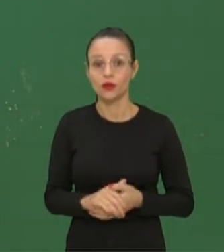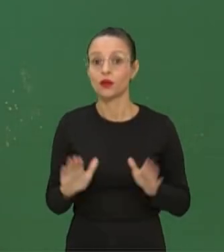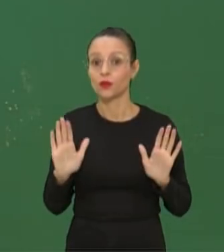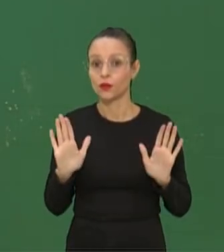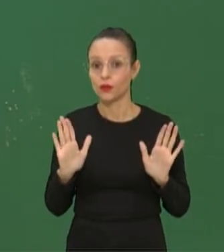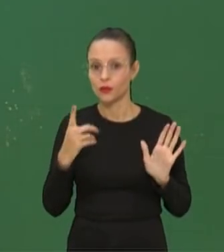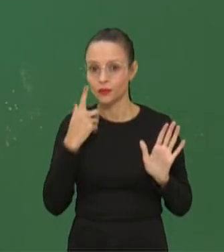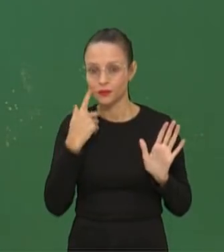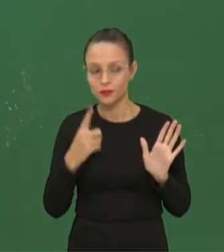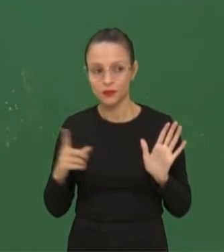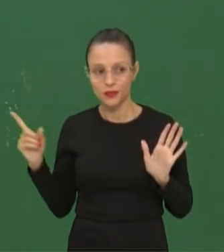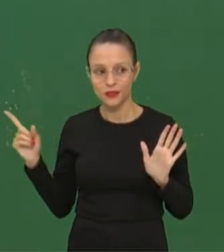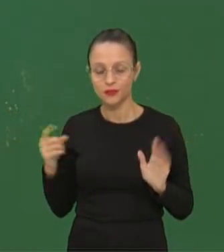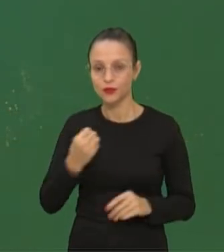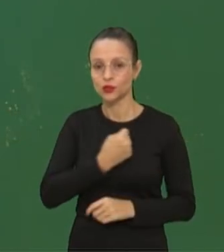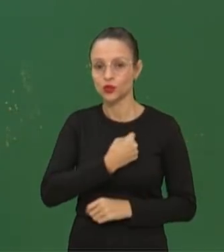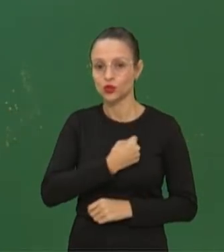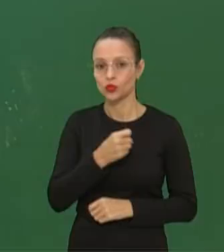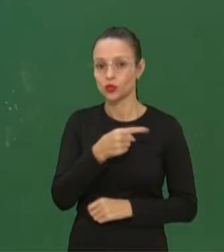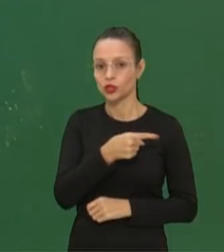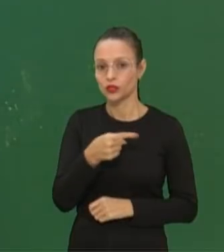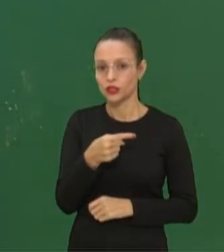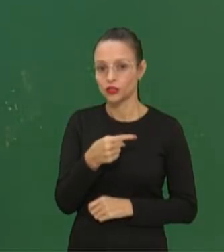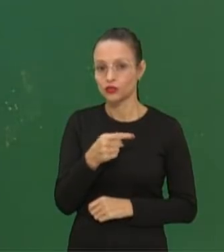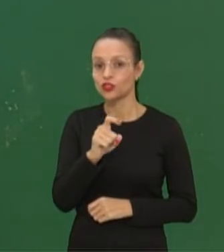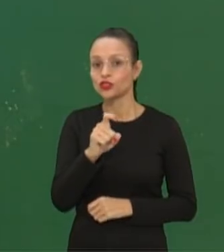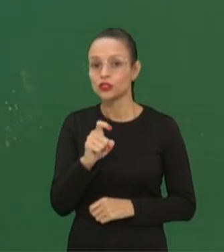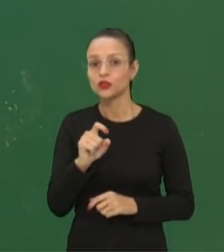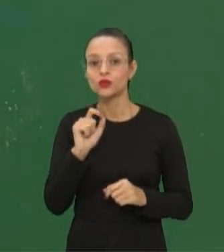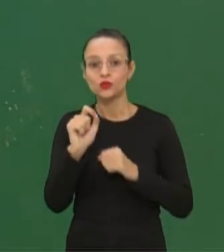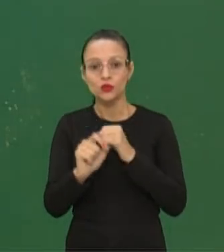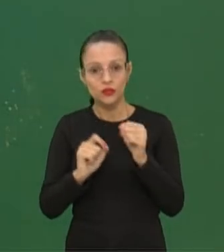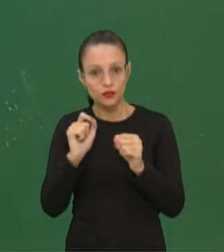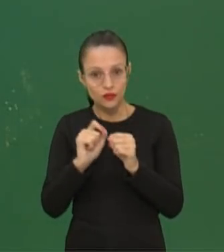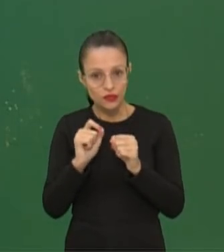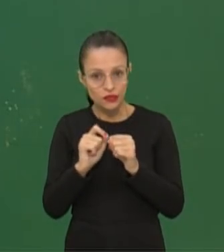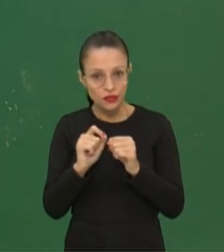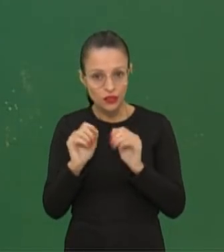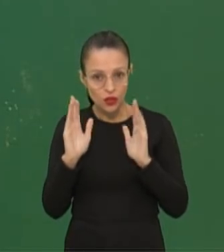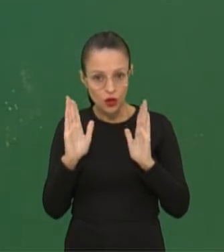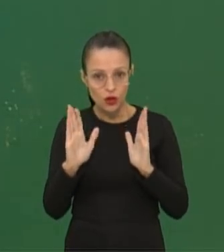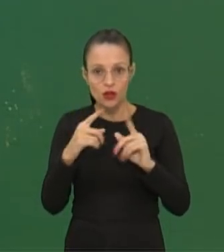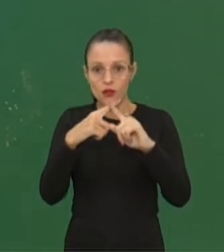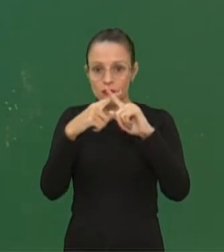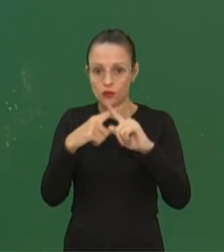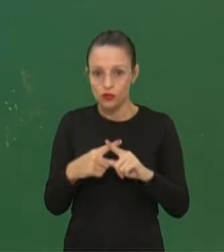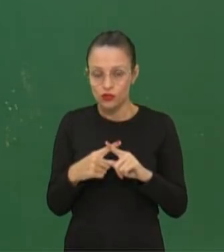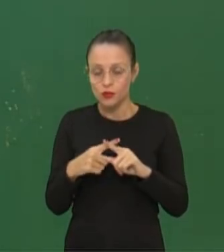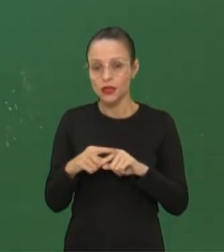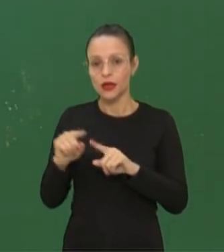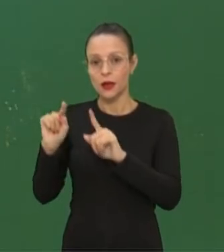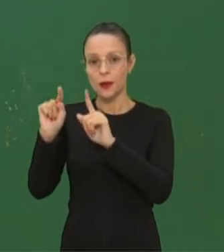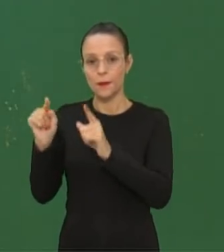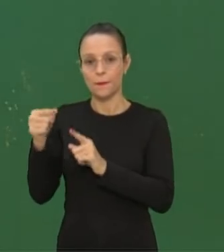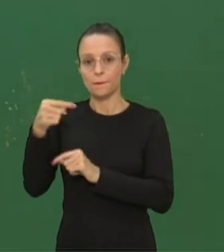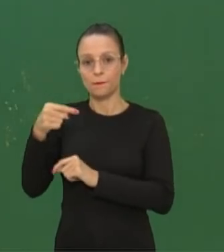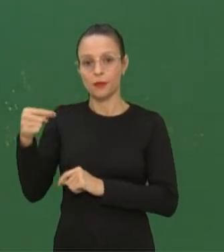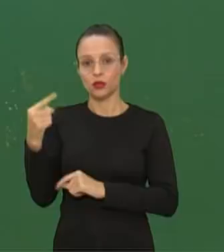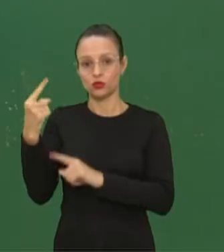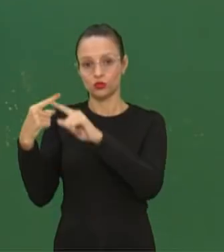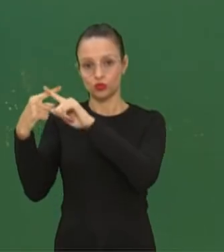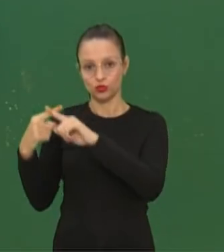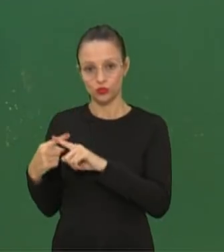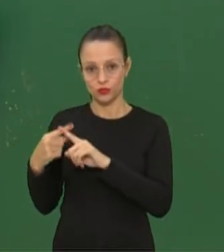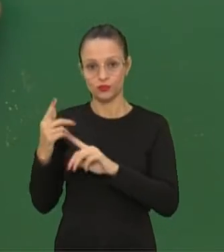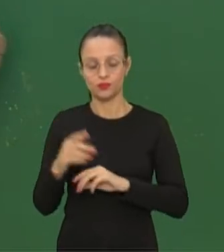Opa! Número negativo do lado do x, o que eu vou ter que fazer? Vou fazer o seguinte, vou multiplicar toda a equação por menos 1.